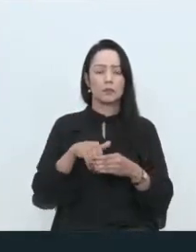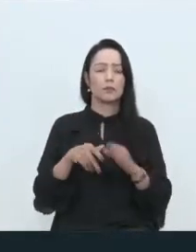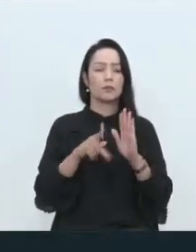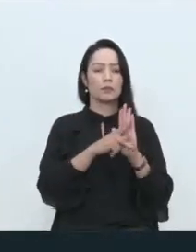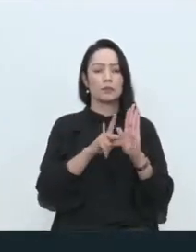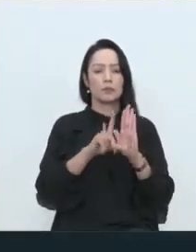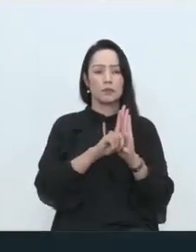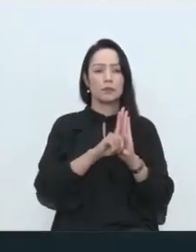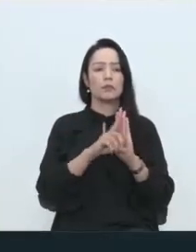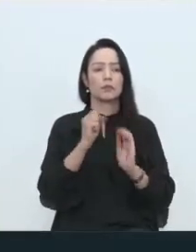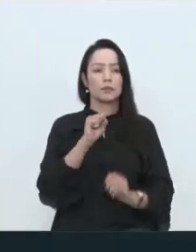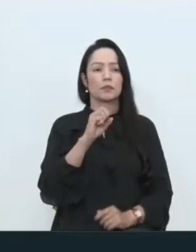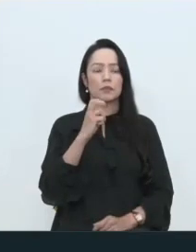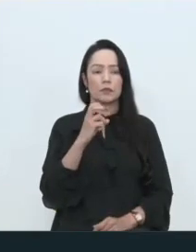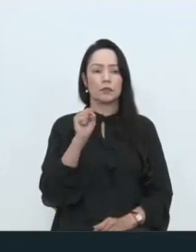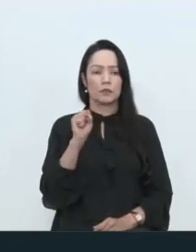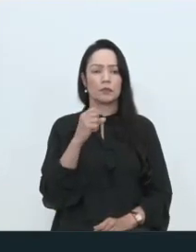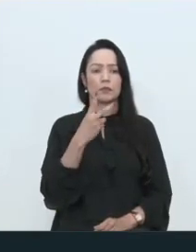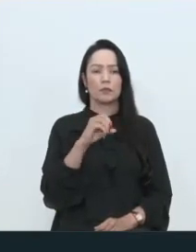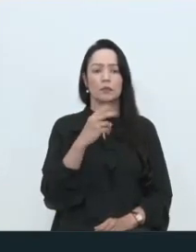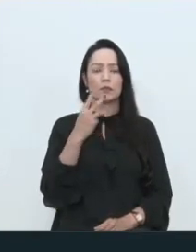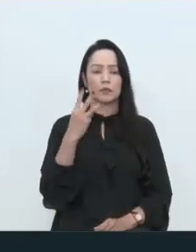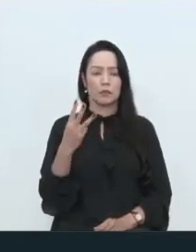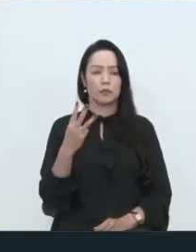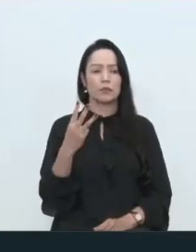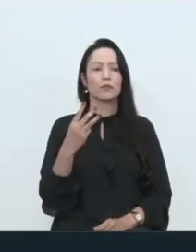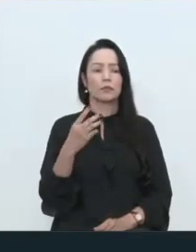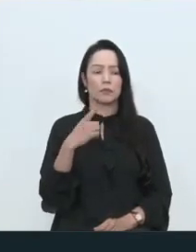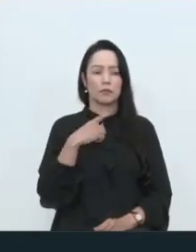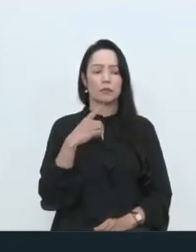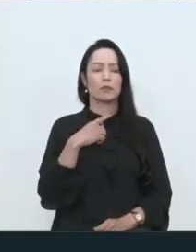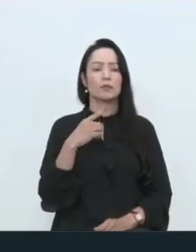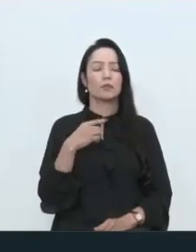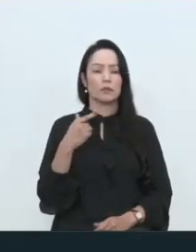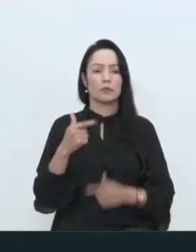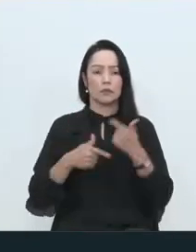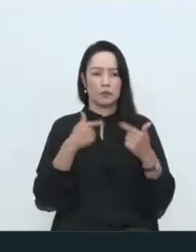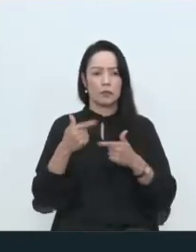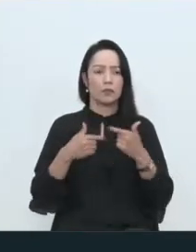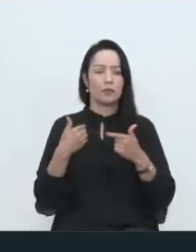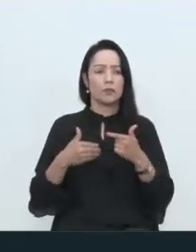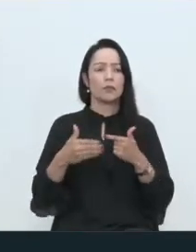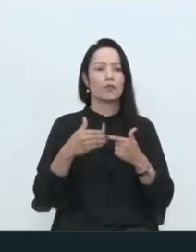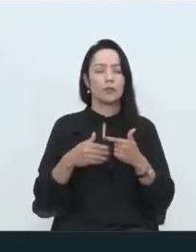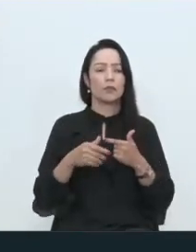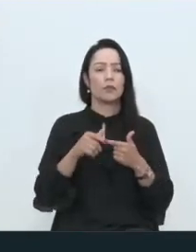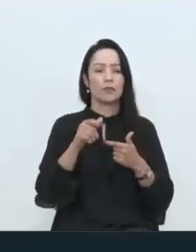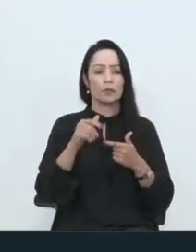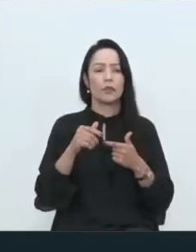lei 858/2023. Dispõe sobre o plano de carreira e vencimentos dos agentes de